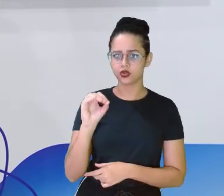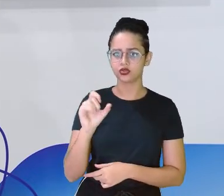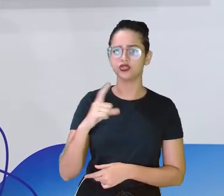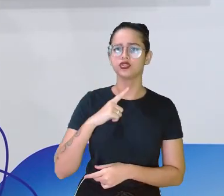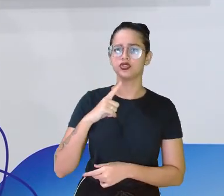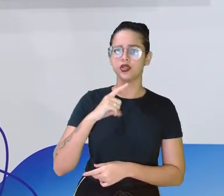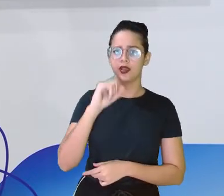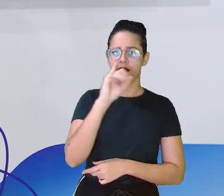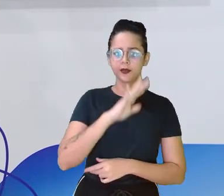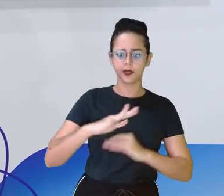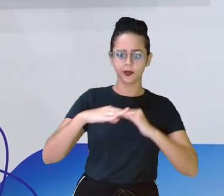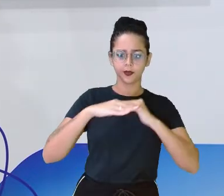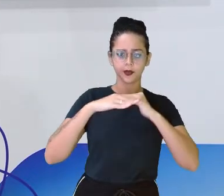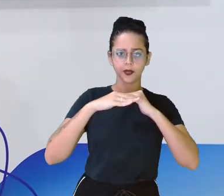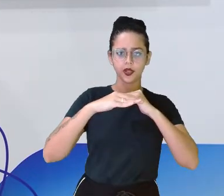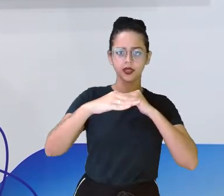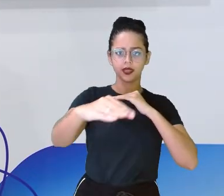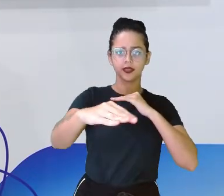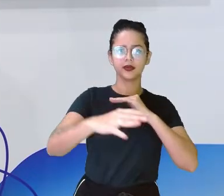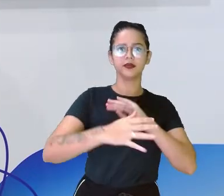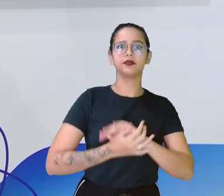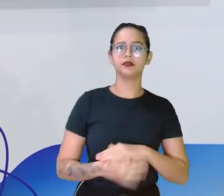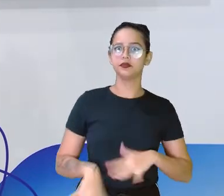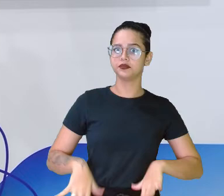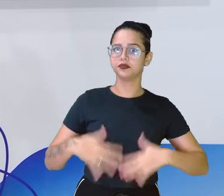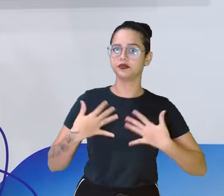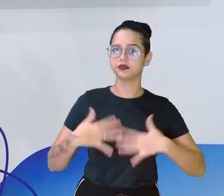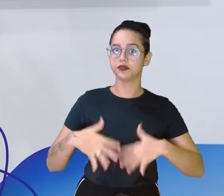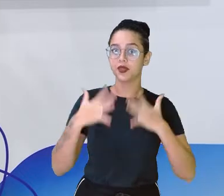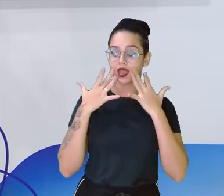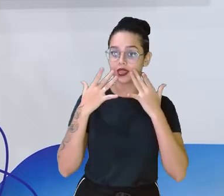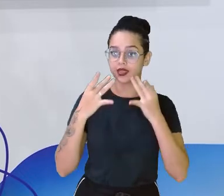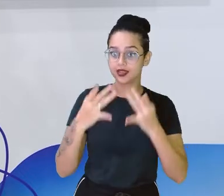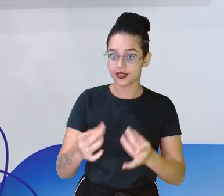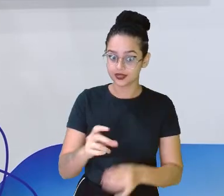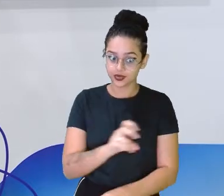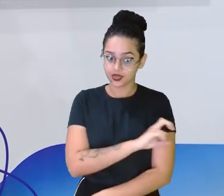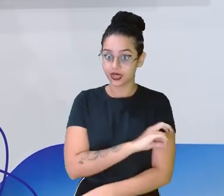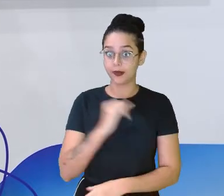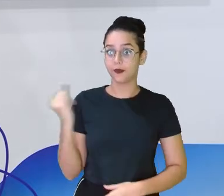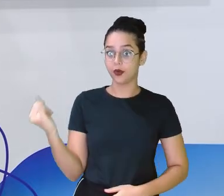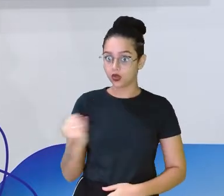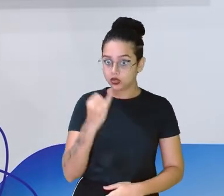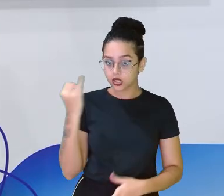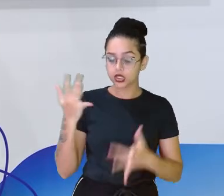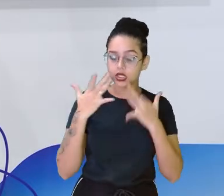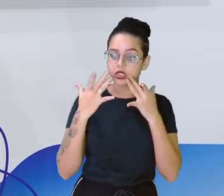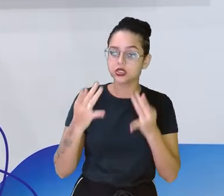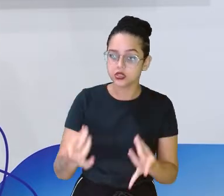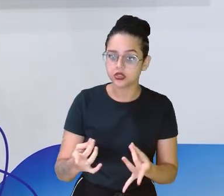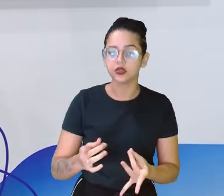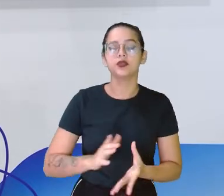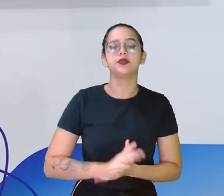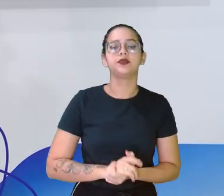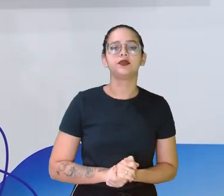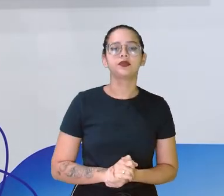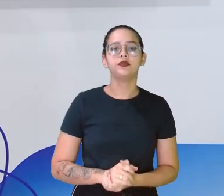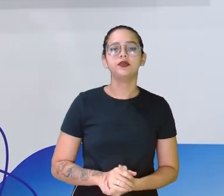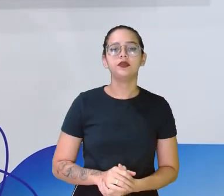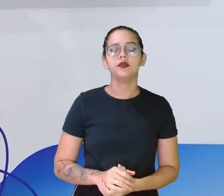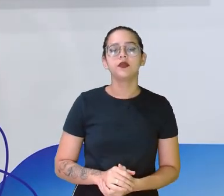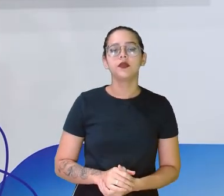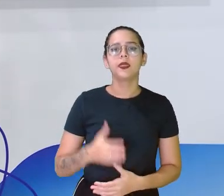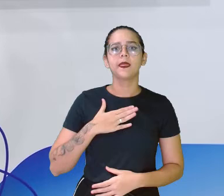figuras planas. Exatamente. Todos os poliedros, presta atenção, quinto ano, isso é muito importante. As minhas